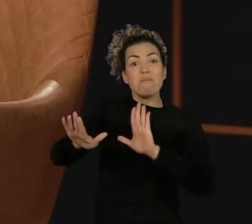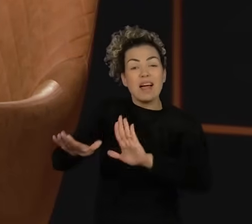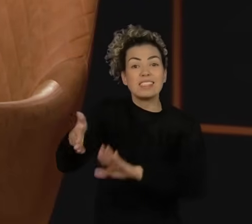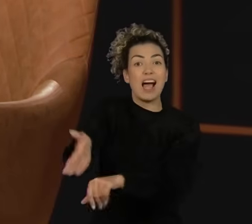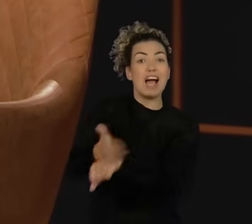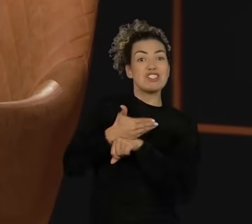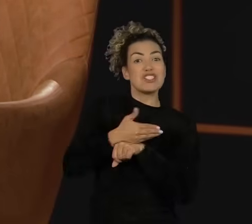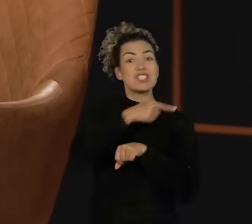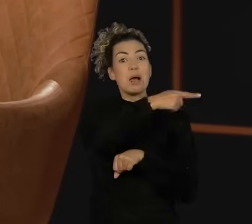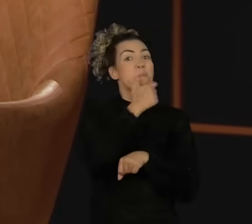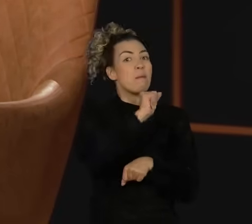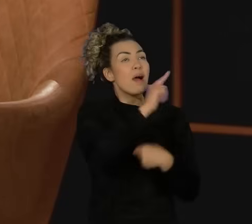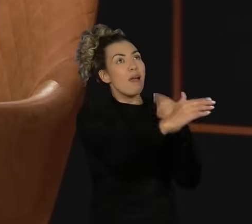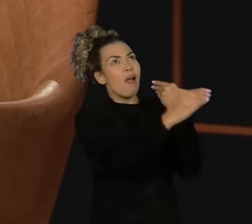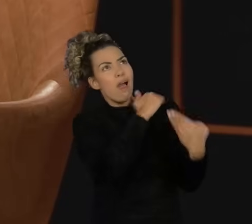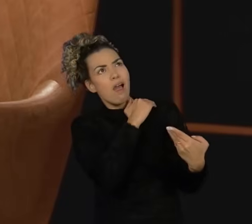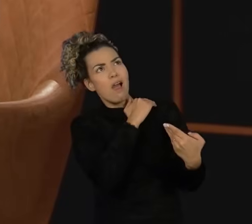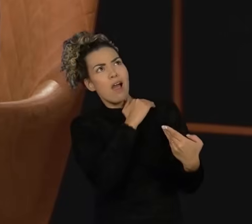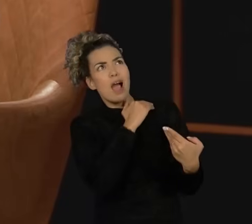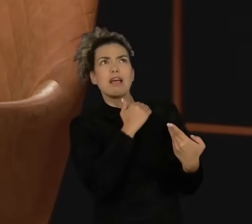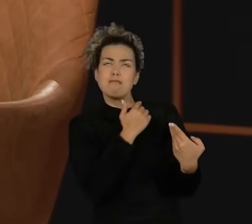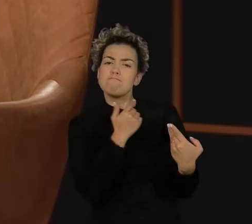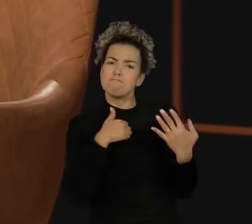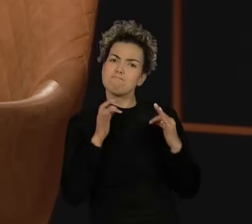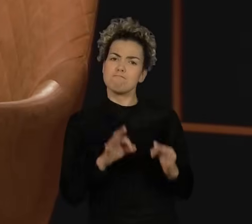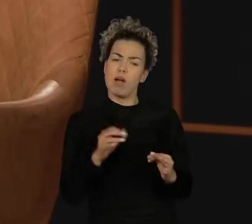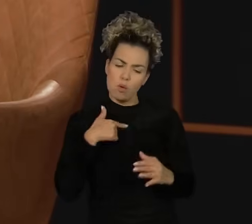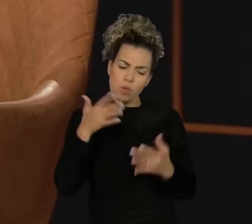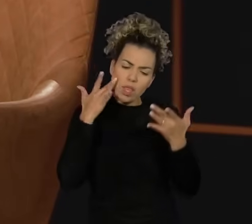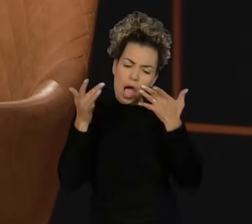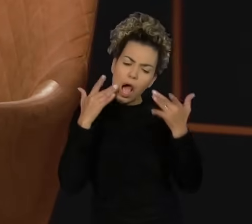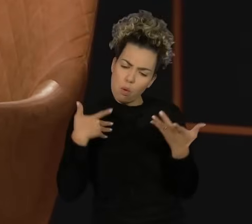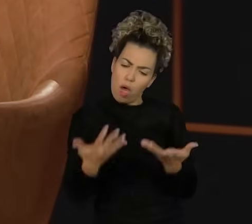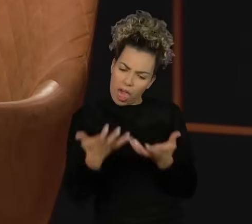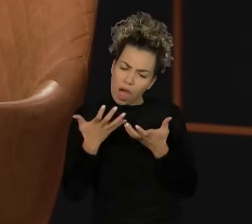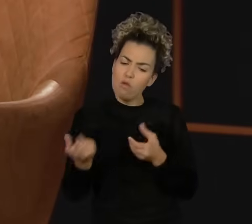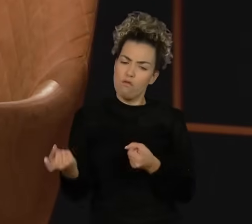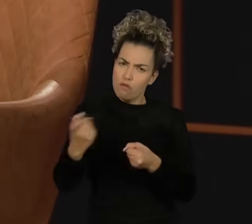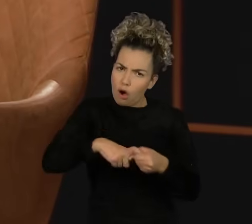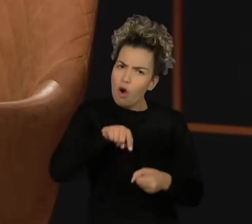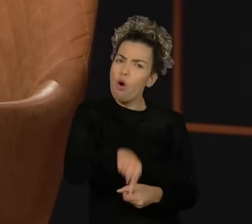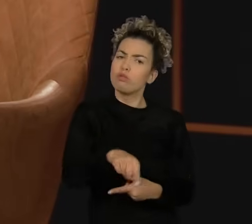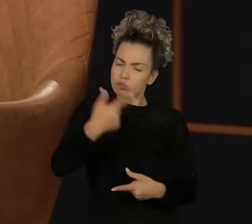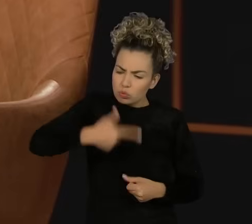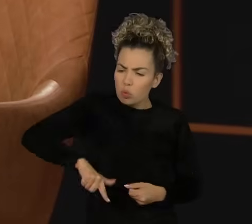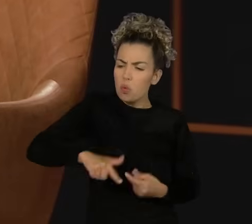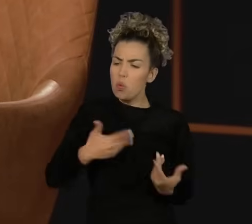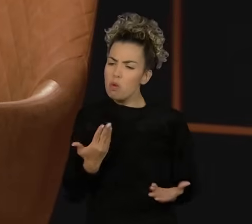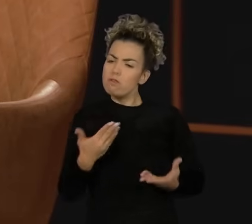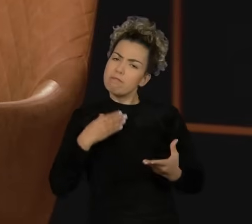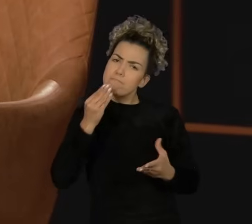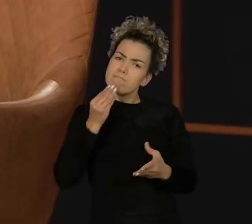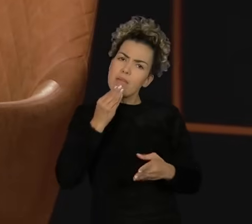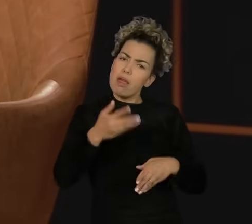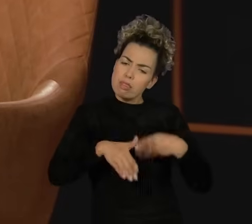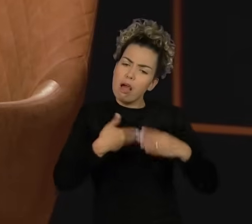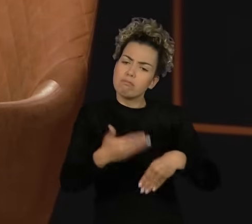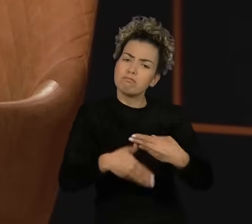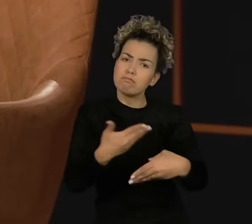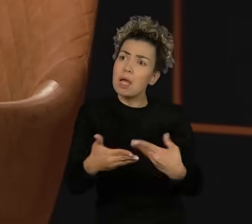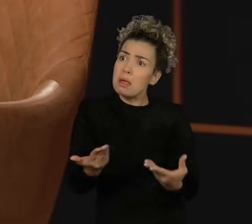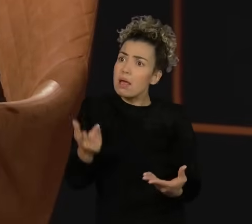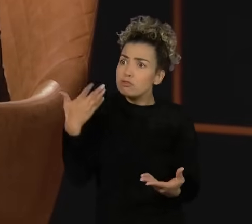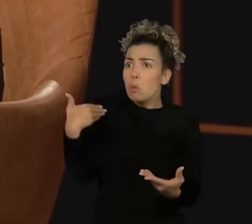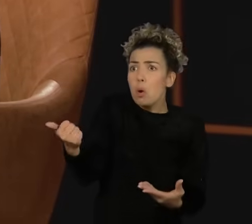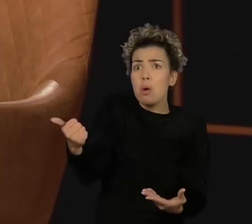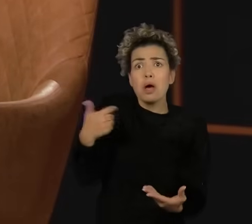conversa pouco antes, e eu estava decidida a voltar a fazer teatro, porque eu estava decidida a então, começar como atriz, falei, bom, olha